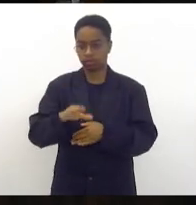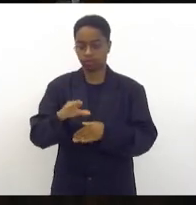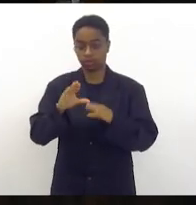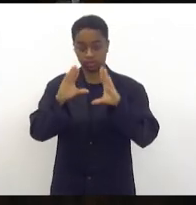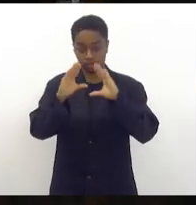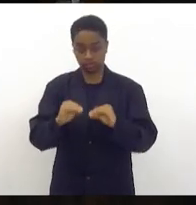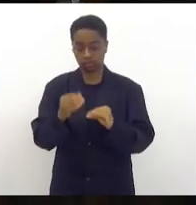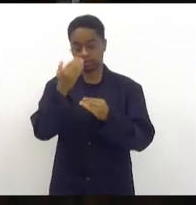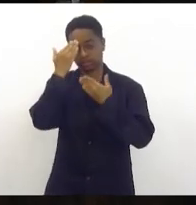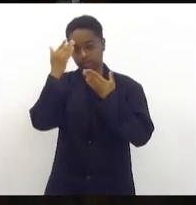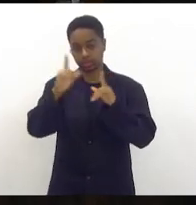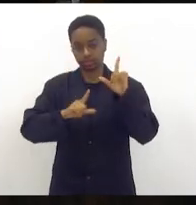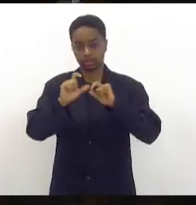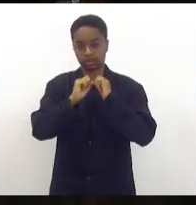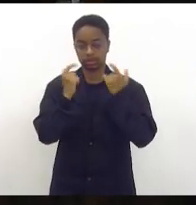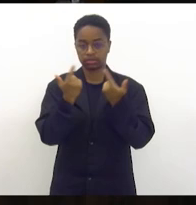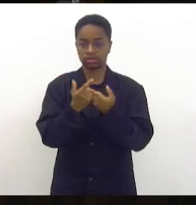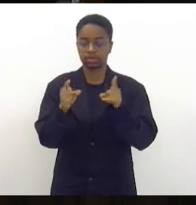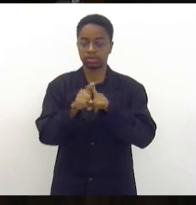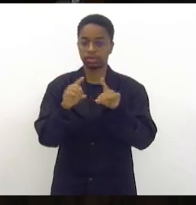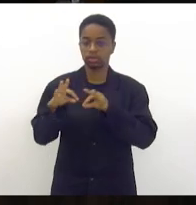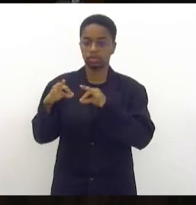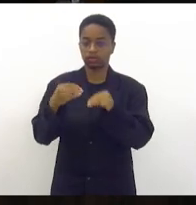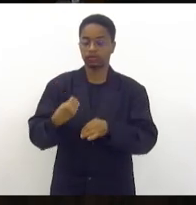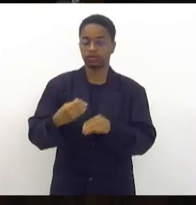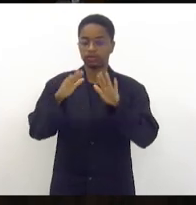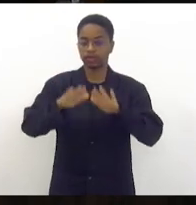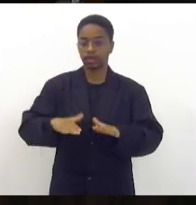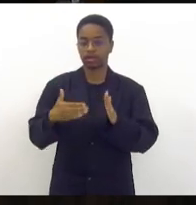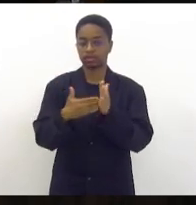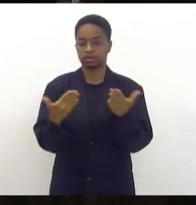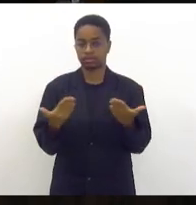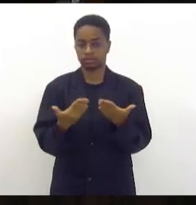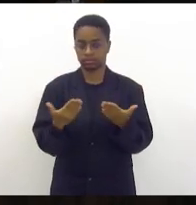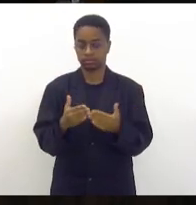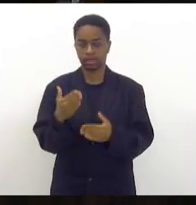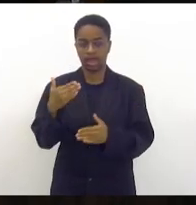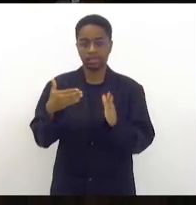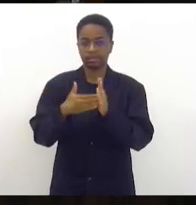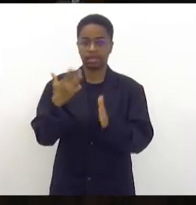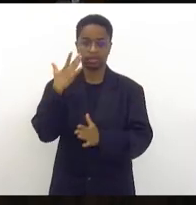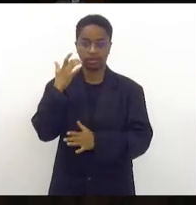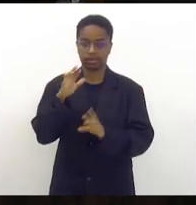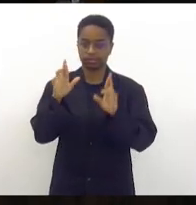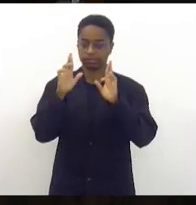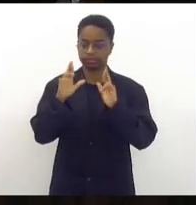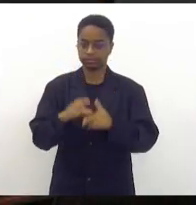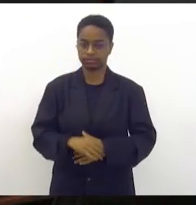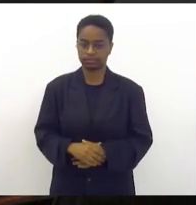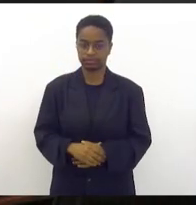TV Alerj. Obrigado a todos que ficaram até o final aqui. Tá? Até amanhã, se Deus quiser.